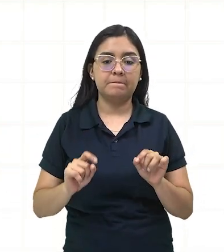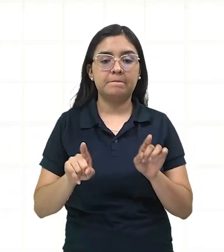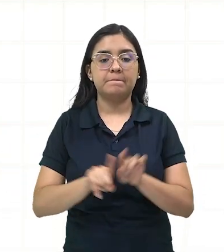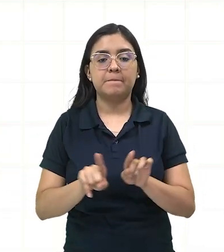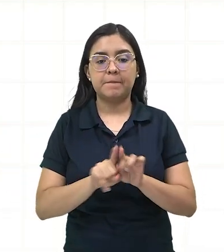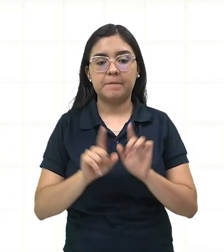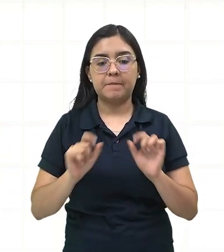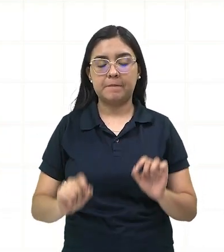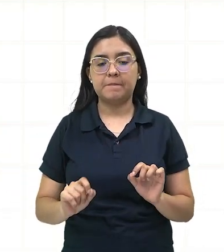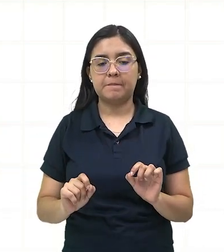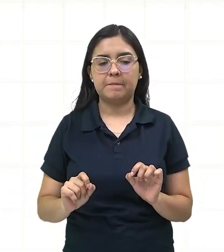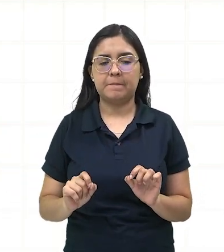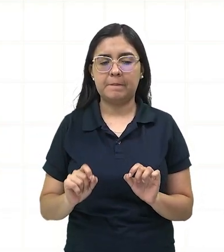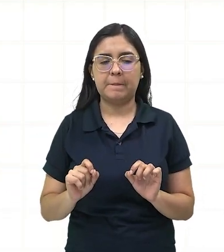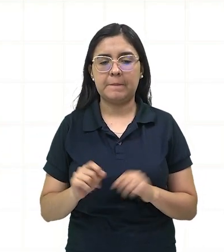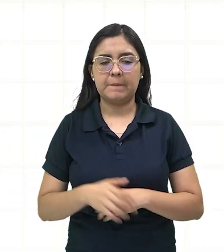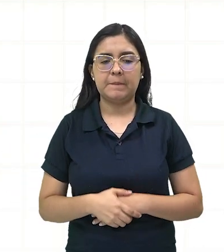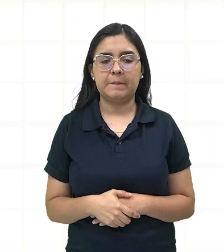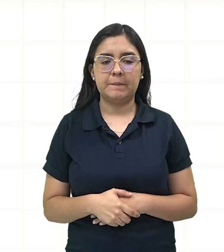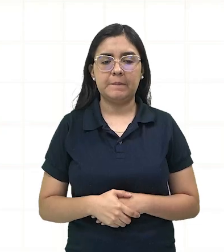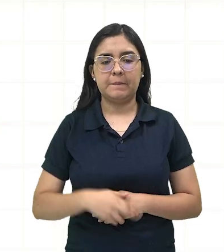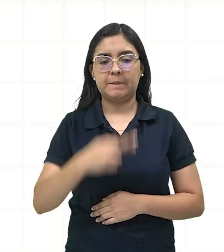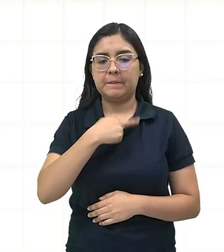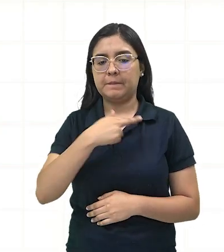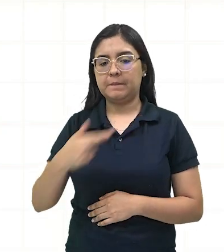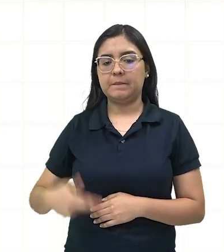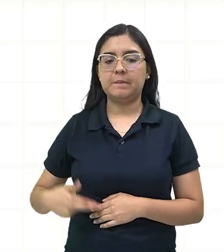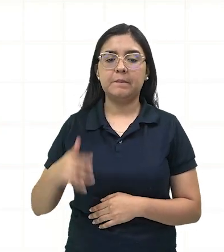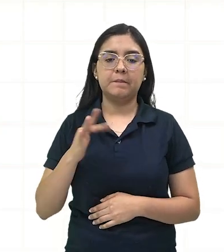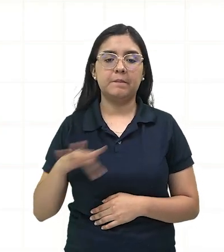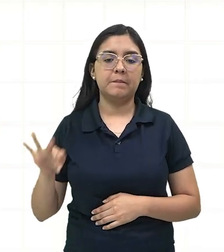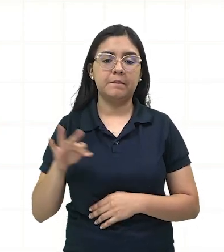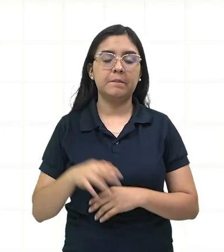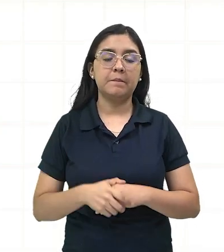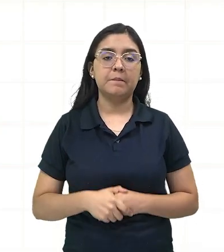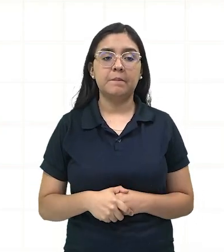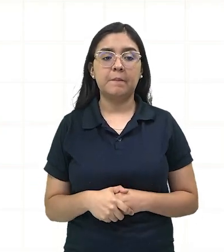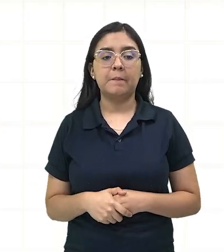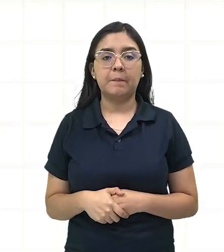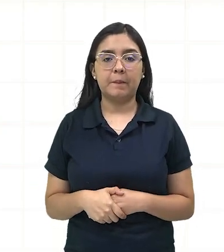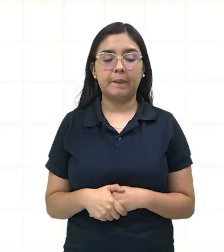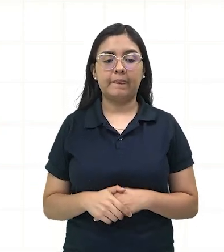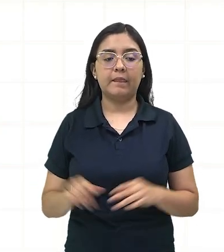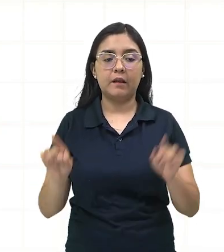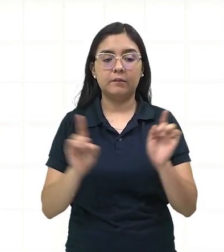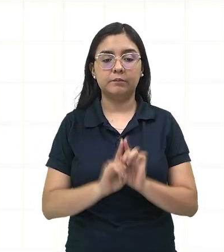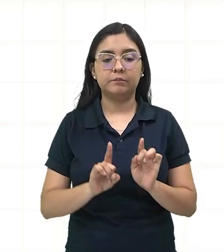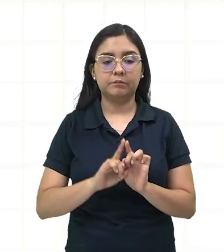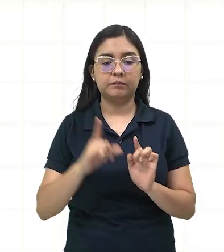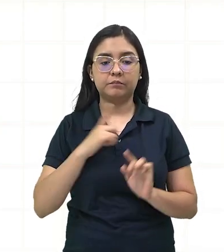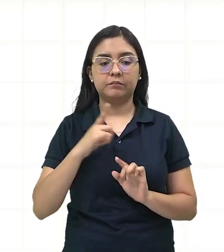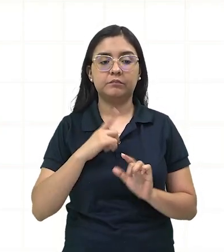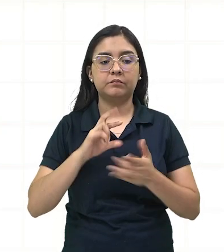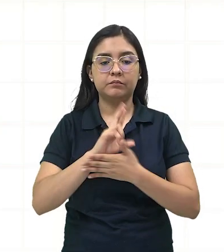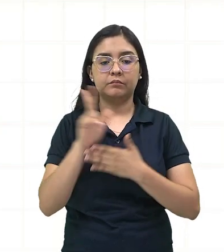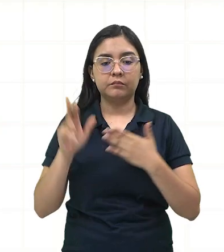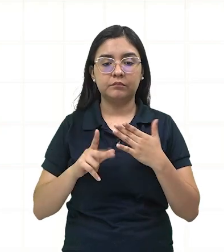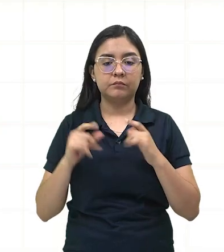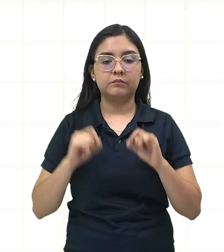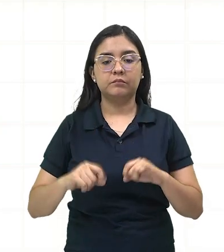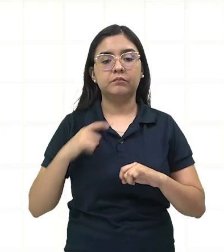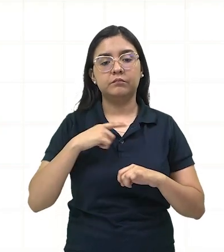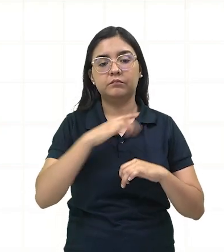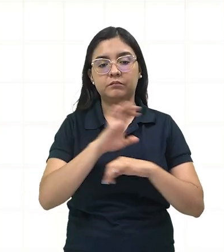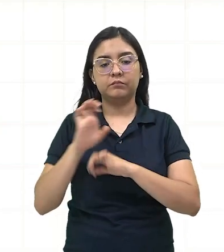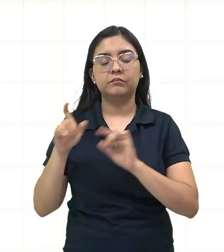governo, a República Federal Presidencialista, onde ele é formado por vários estados que têm